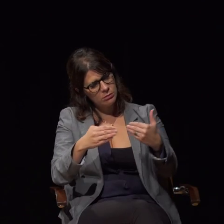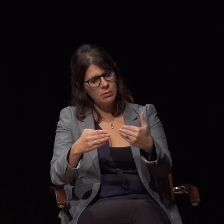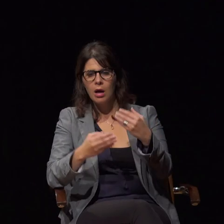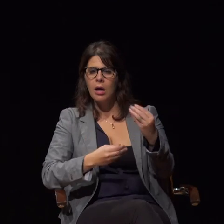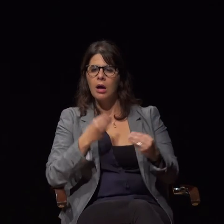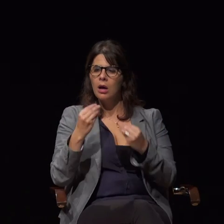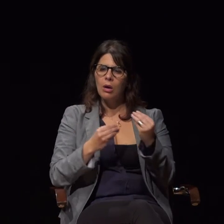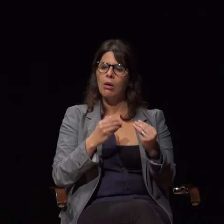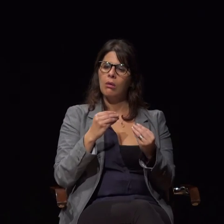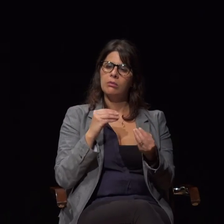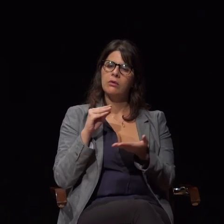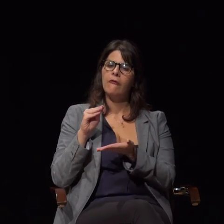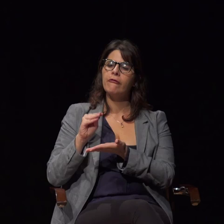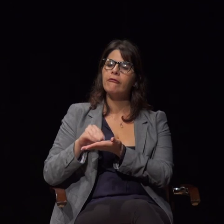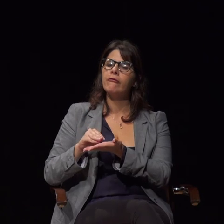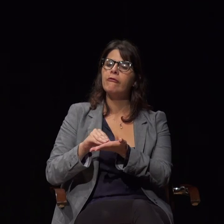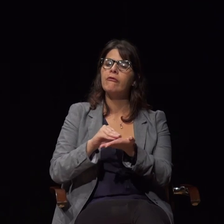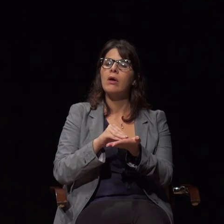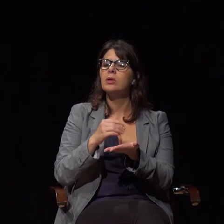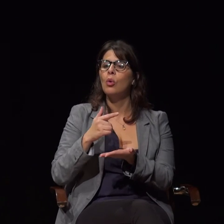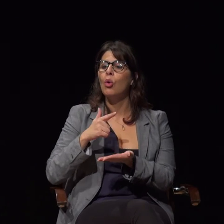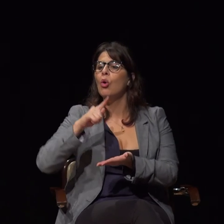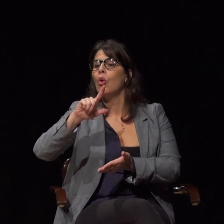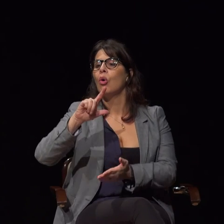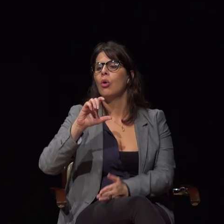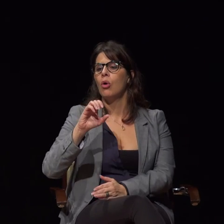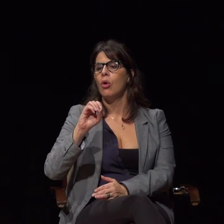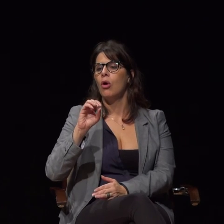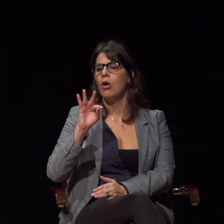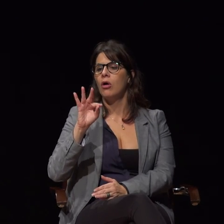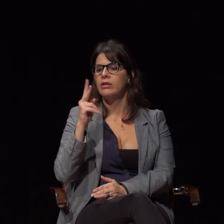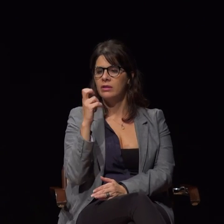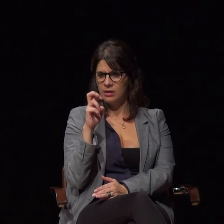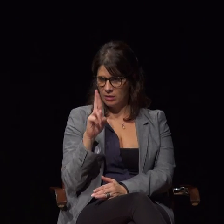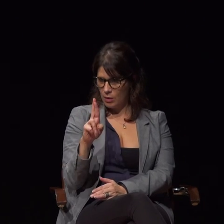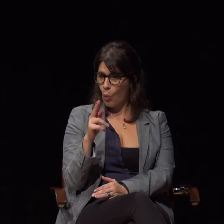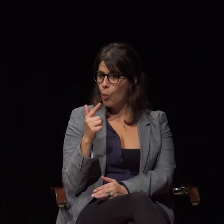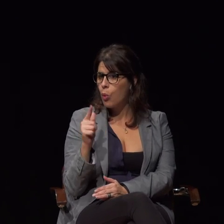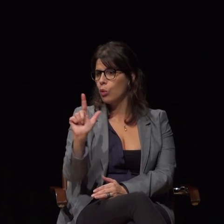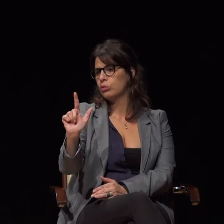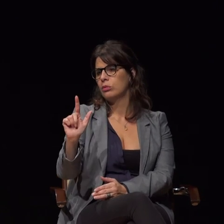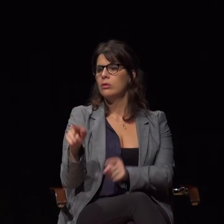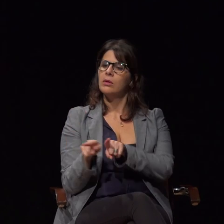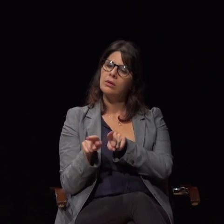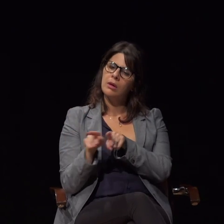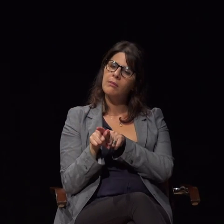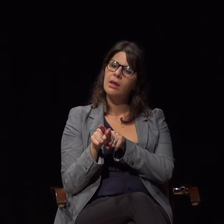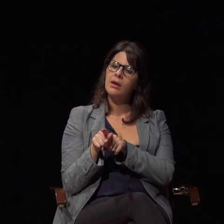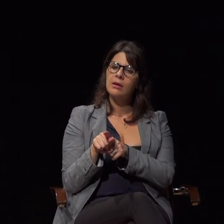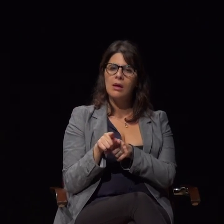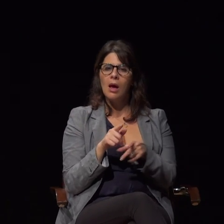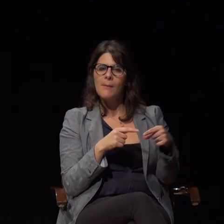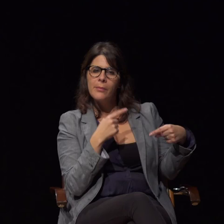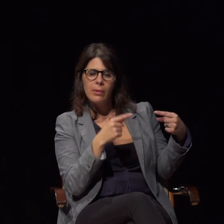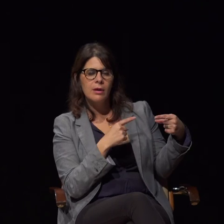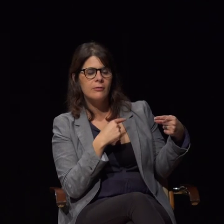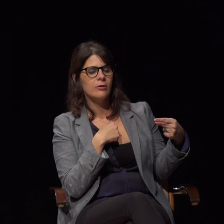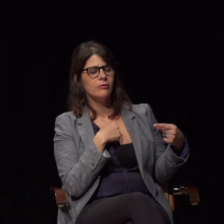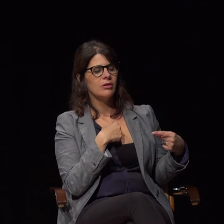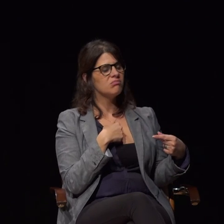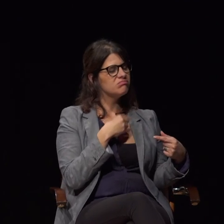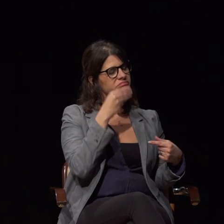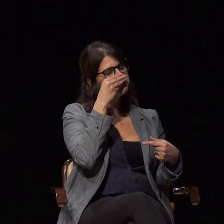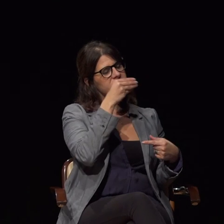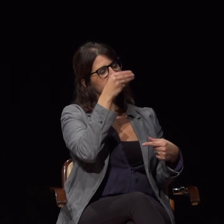otherness de outro e nessa verdadeira invisibilidade né dessa política de invisibilidade que foi feita